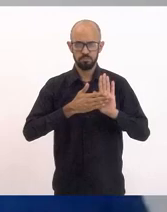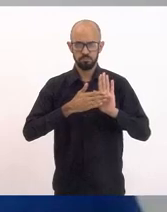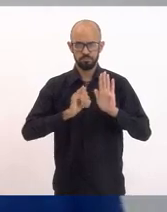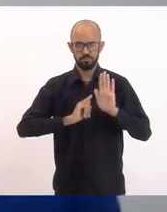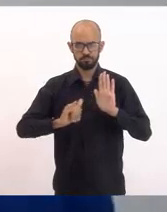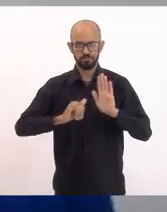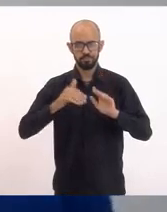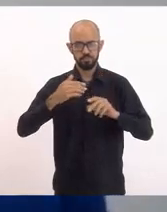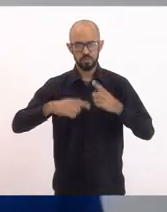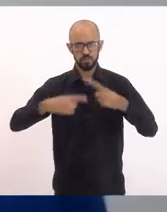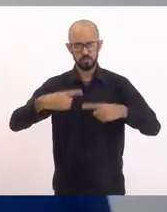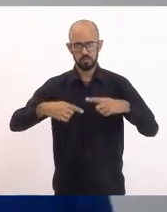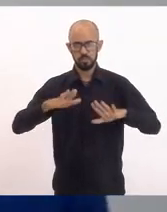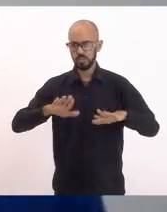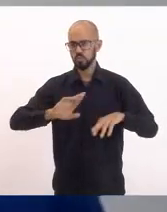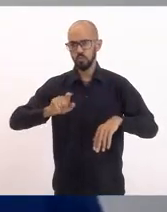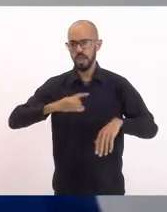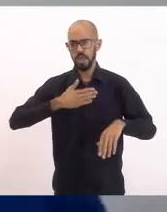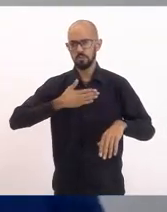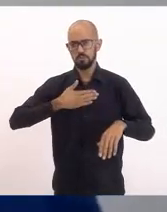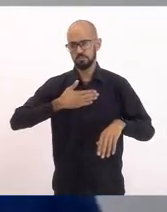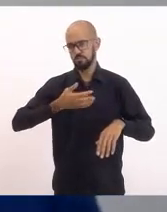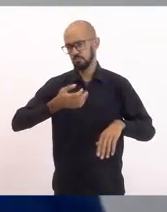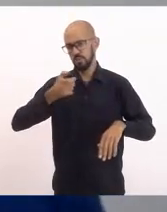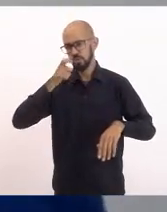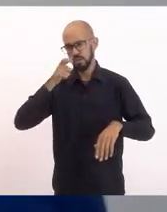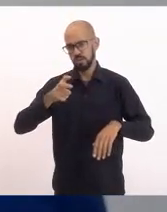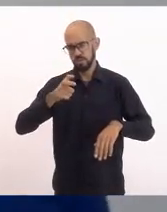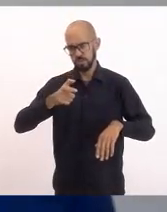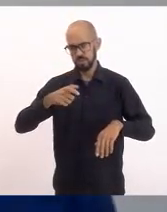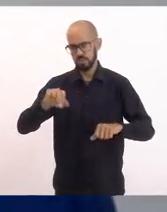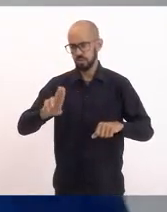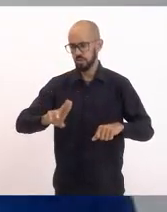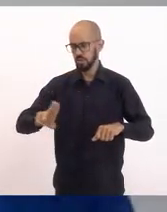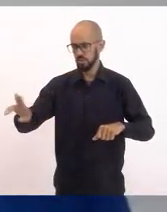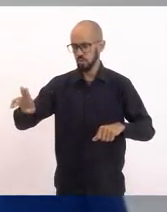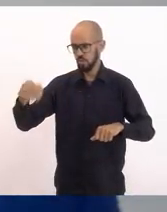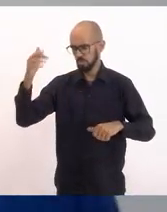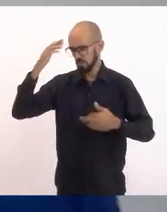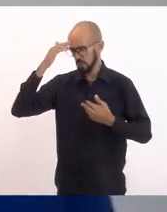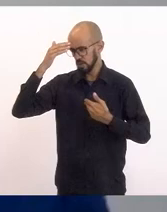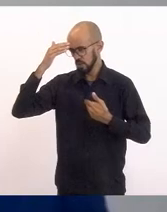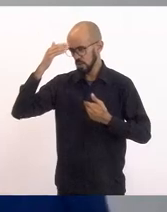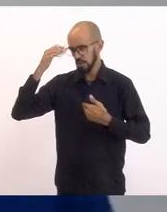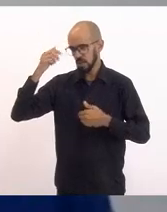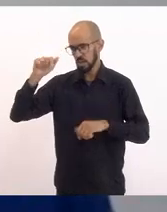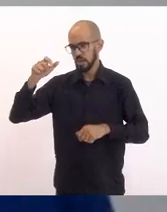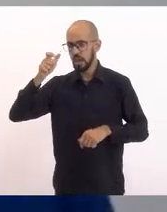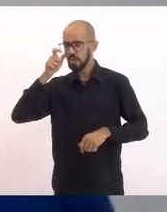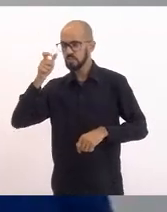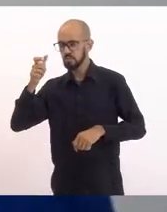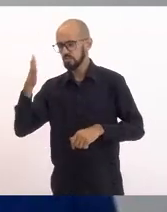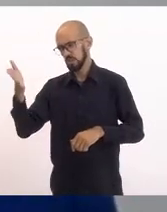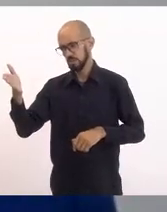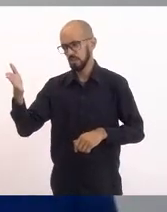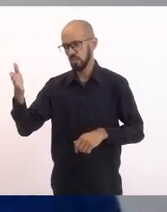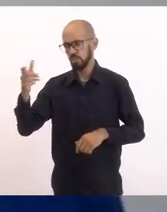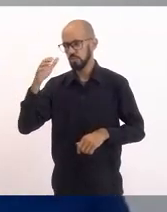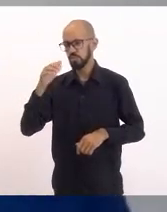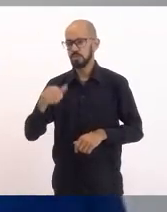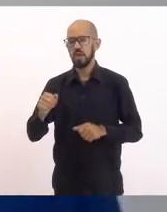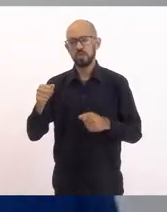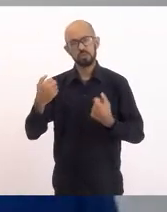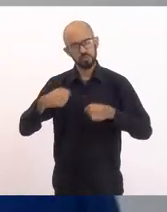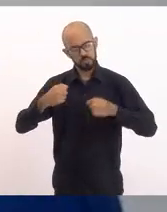mundo e conclamar em nome da amizade e admiração que tem por sua presidência. Nunca foi escondido de ninguém. Vamos